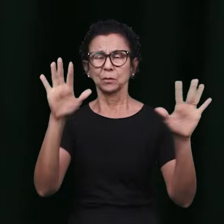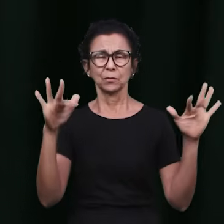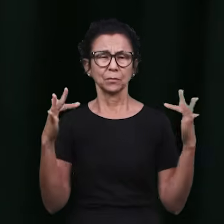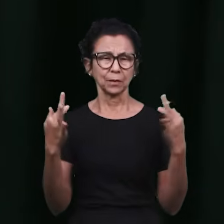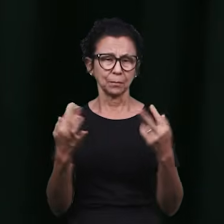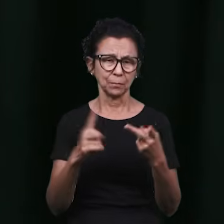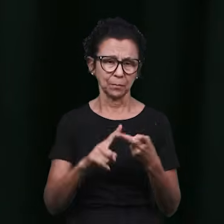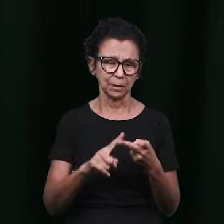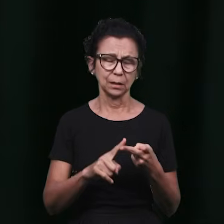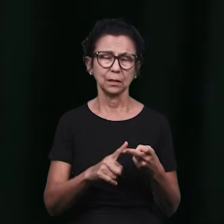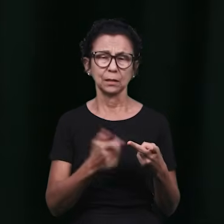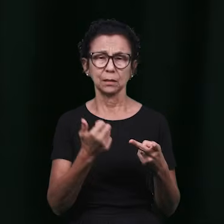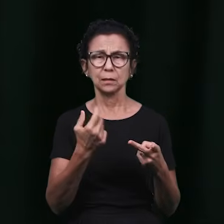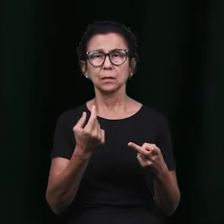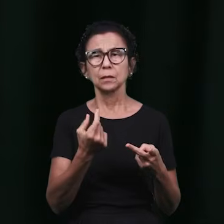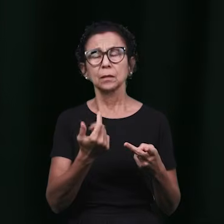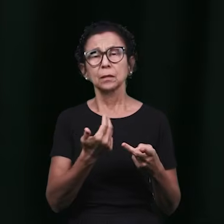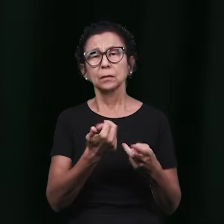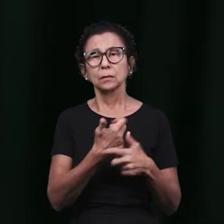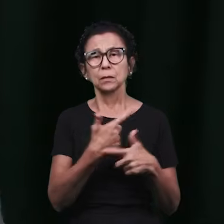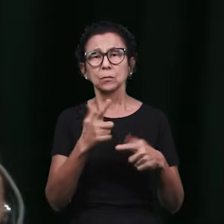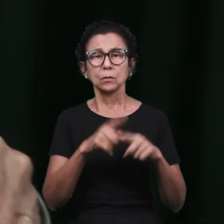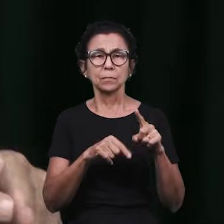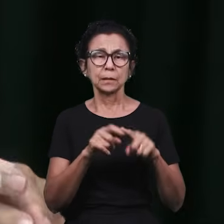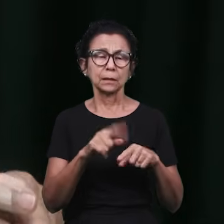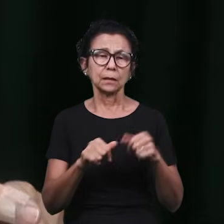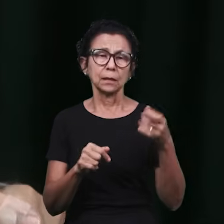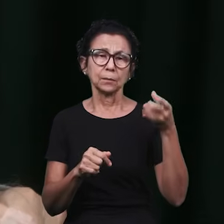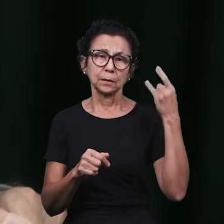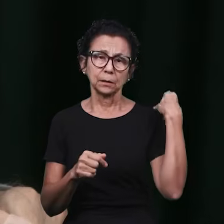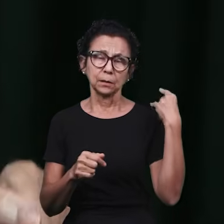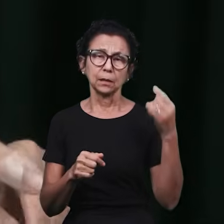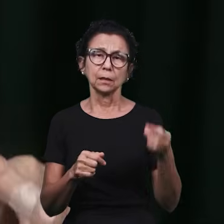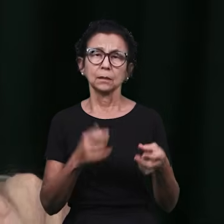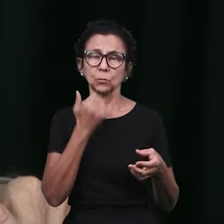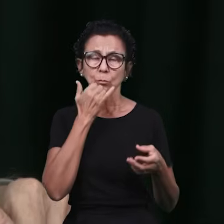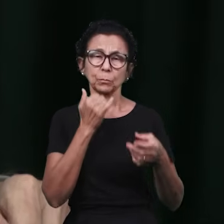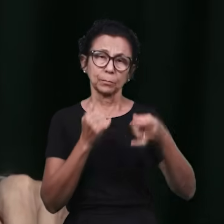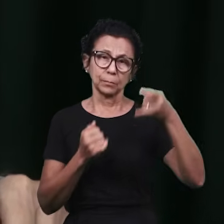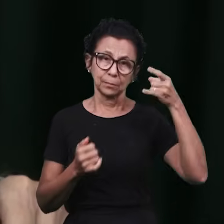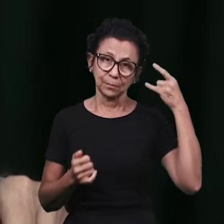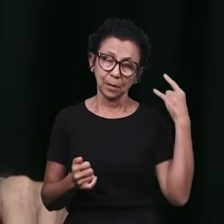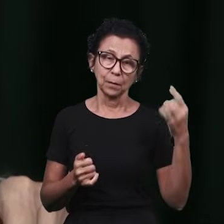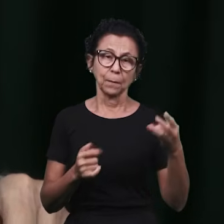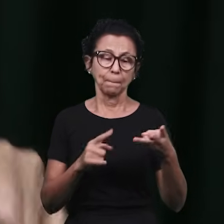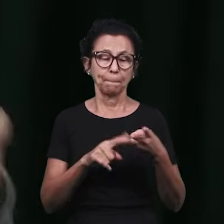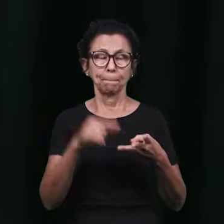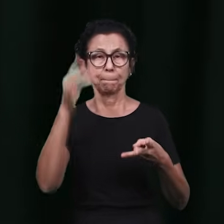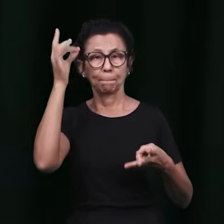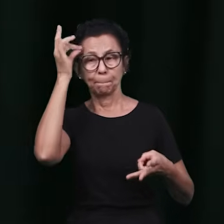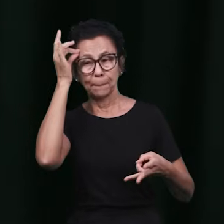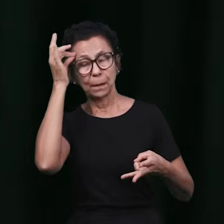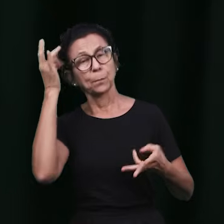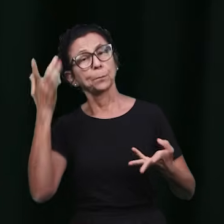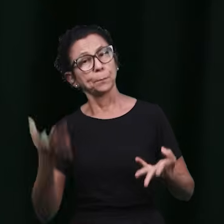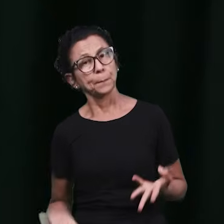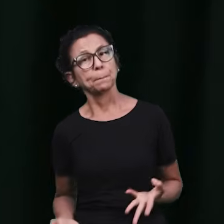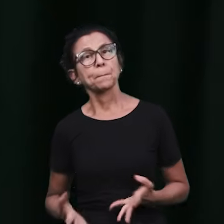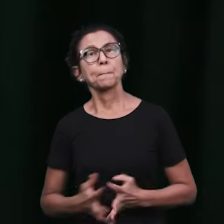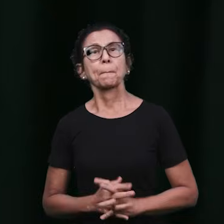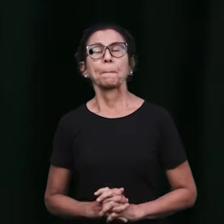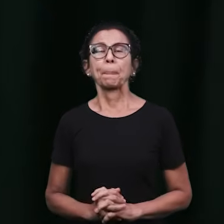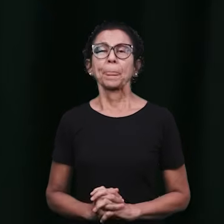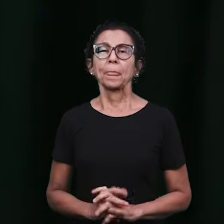na vida material, na vida espiritual. E isso alguns reis entenderam, como Josafá entendeu. Mas, agora vamos